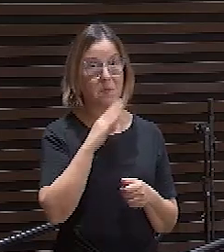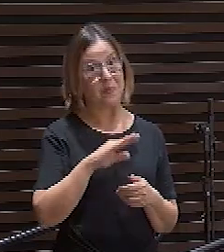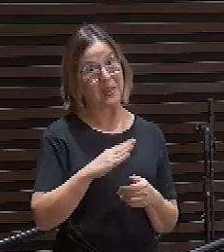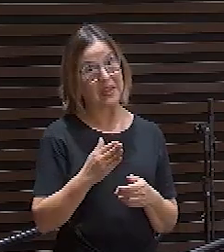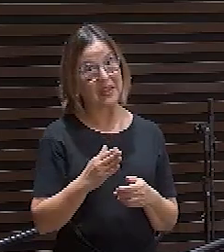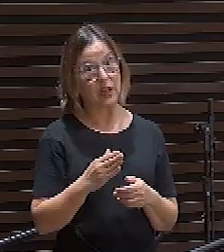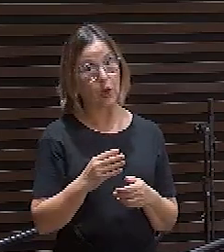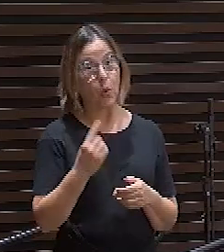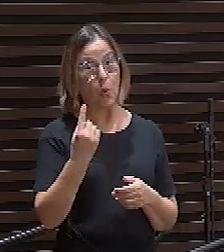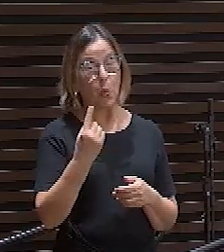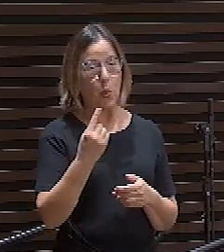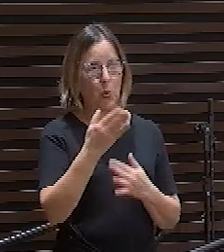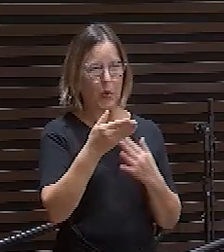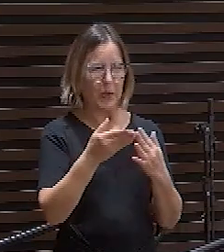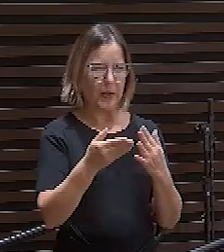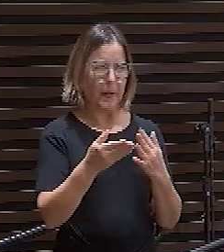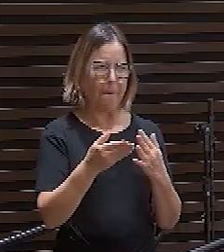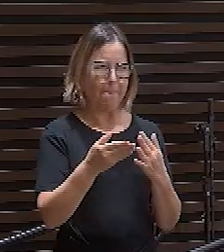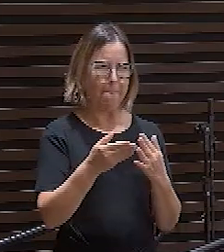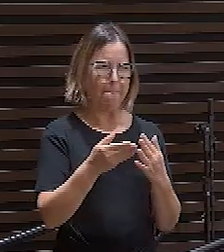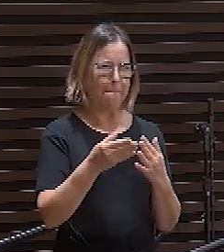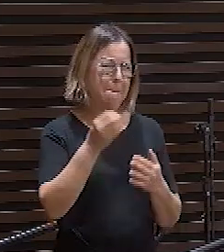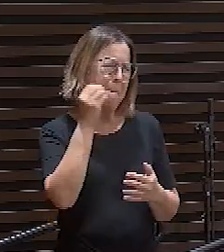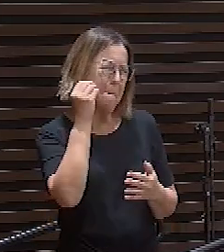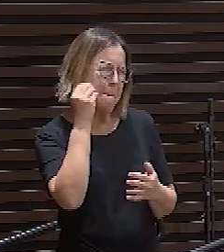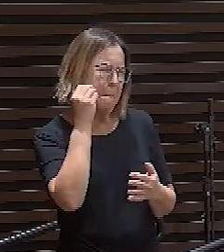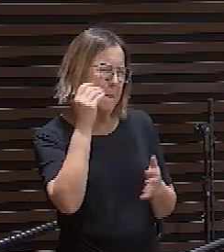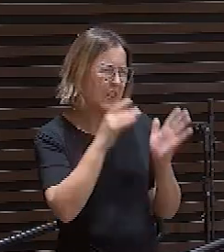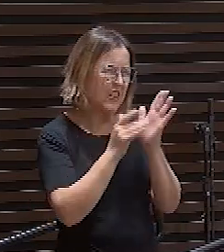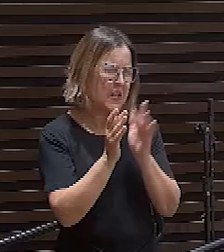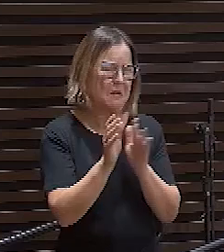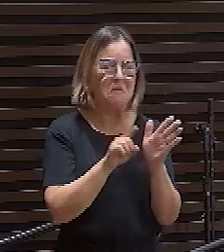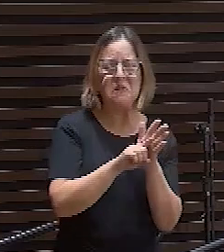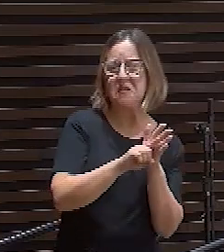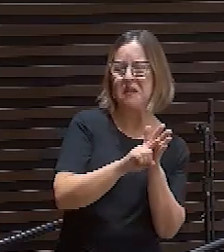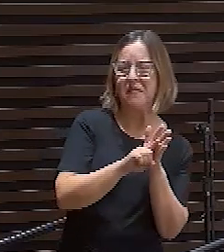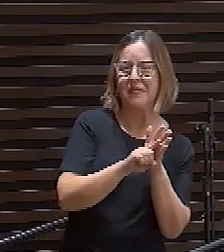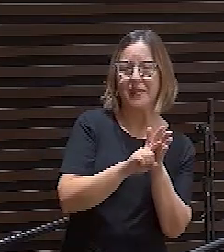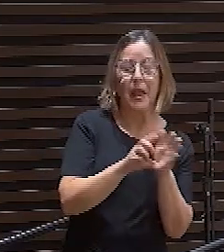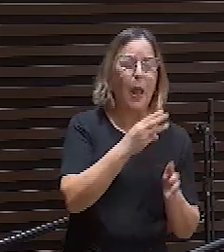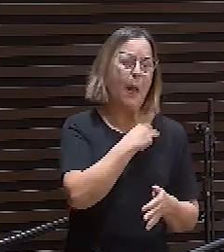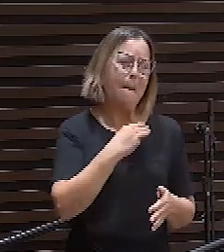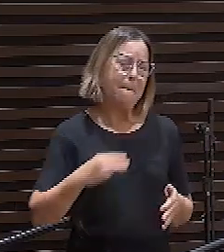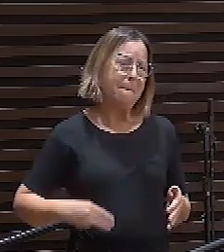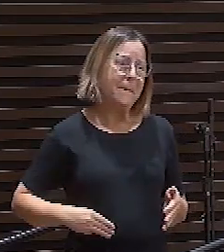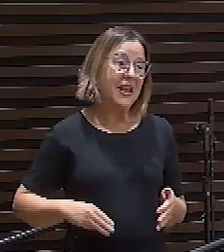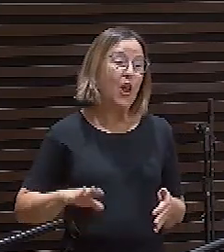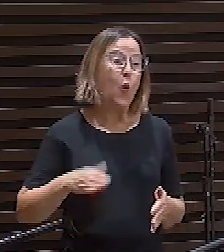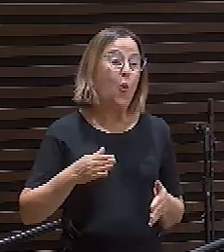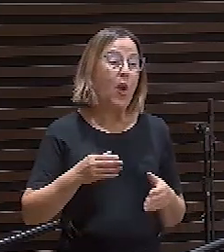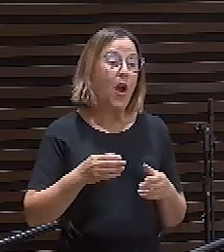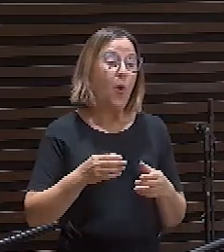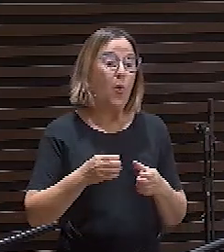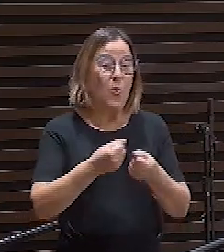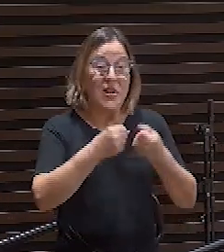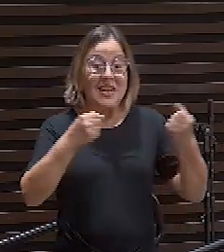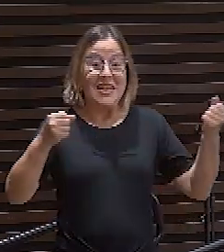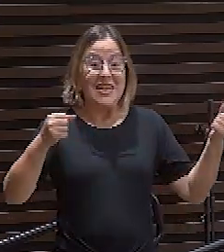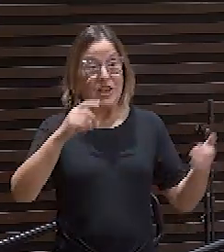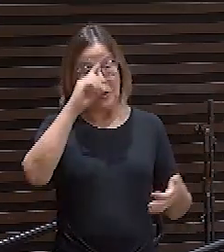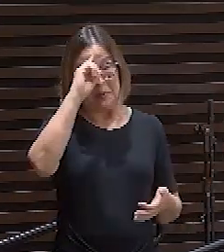lhe perguntou: mestre, qual é o grande mandamento na lei? Respondeu-lhe